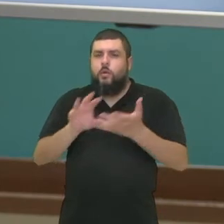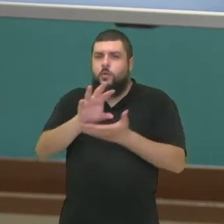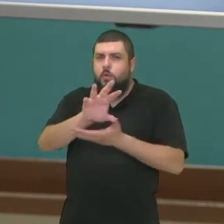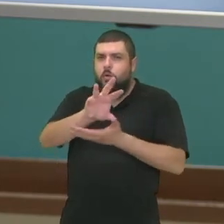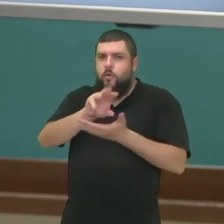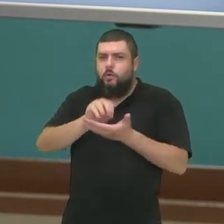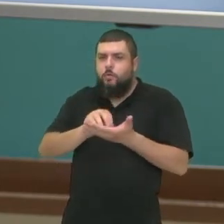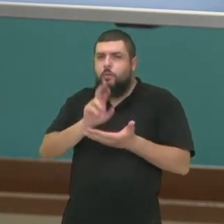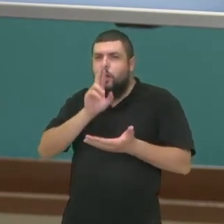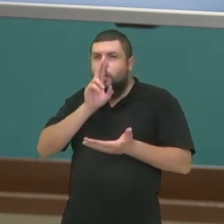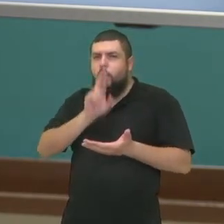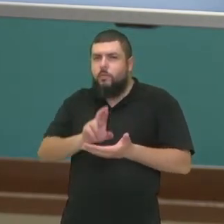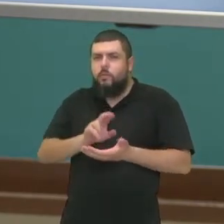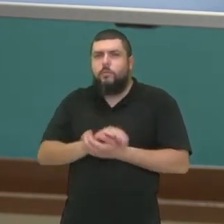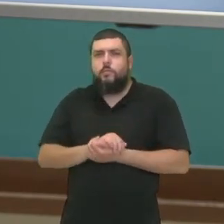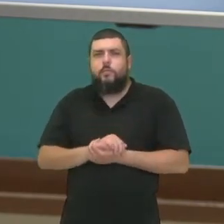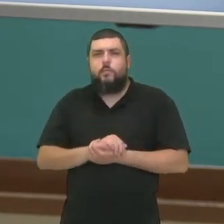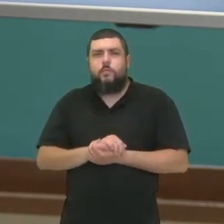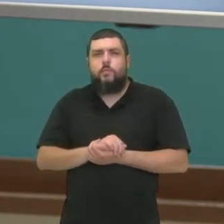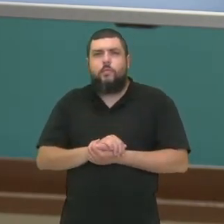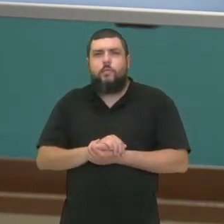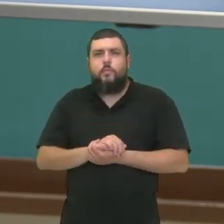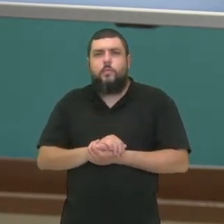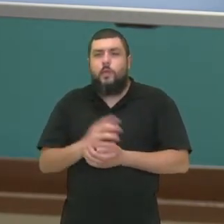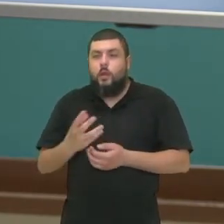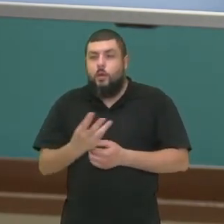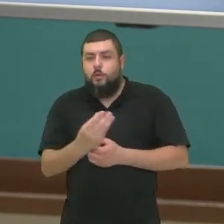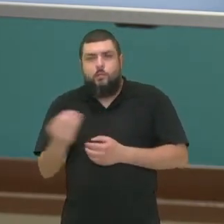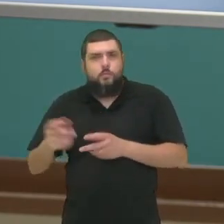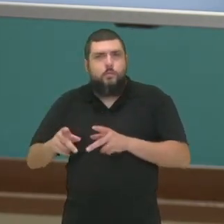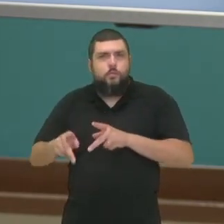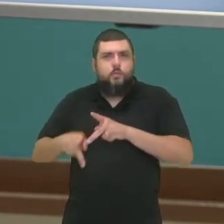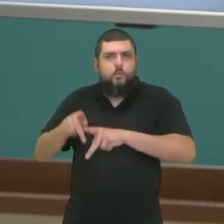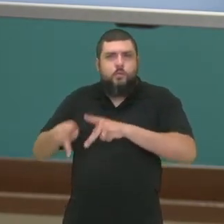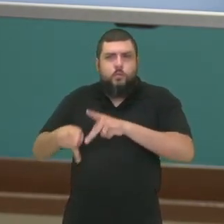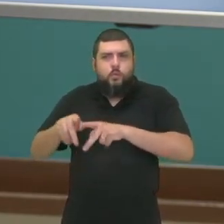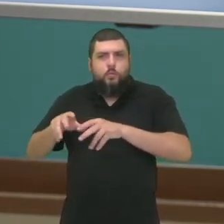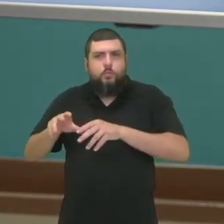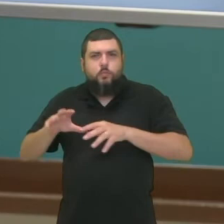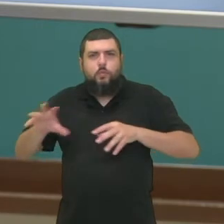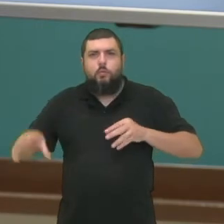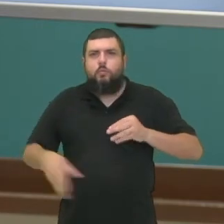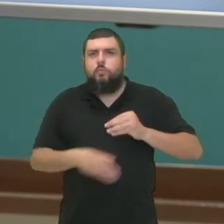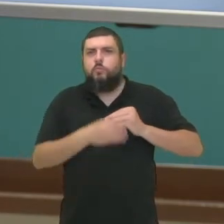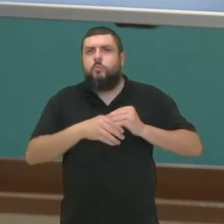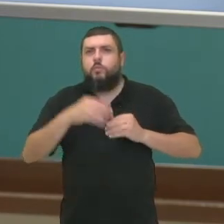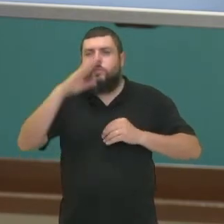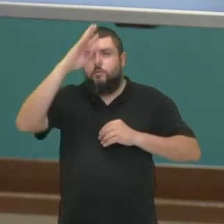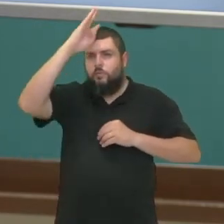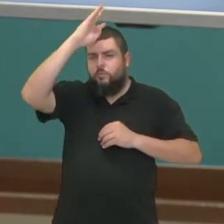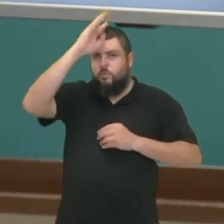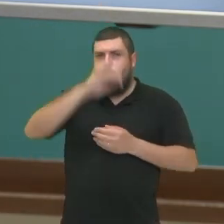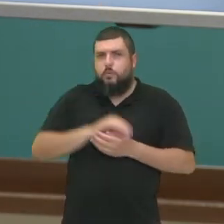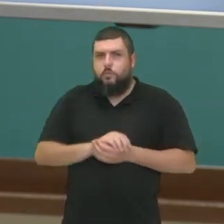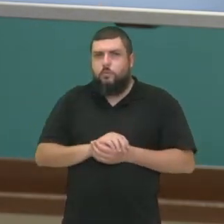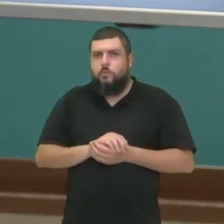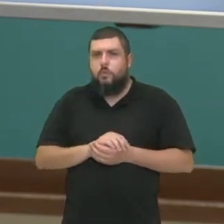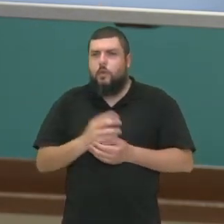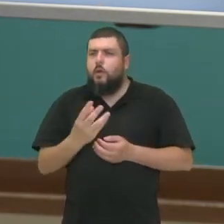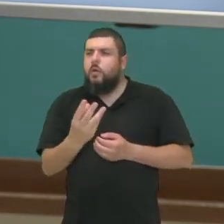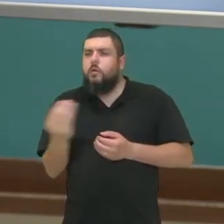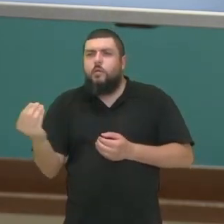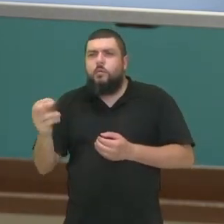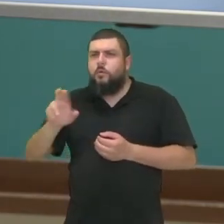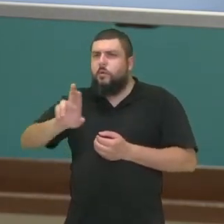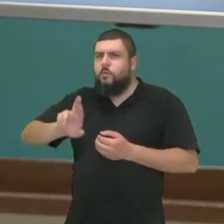caderno e responda. Com as conquistas, muitos povos foram incorporados no mundo romano. Entre tantos considerados não romanos,